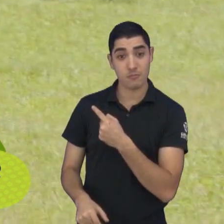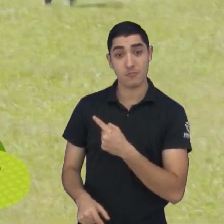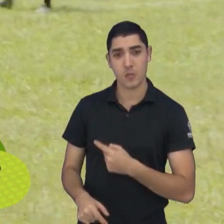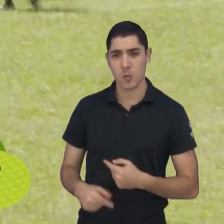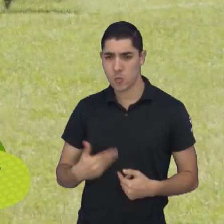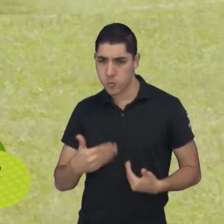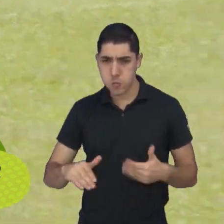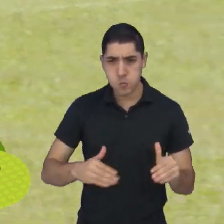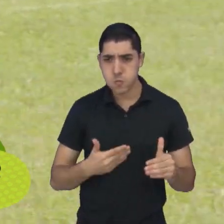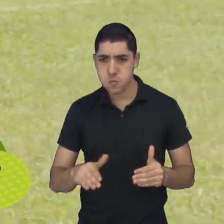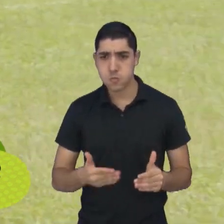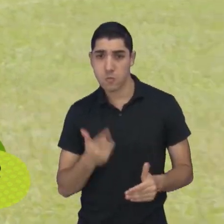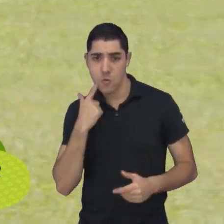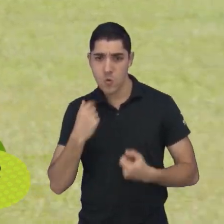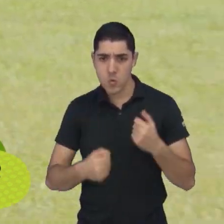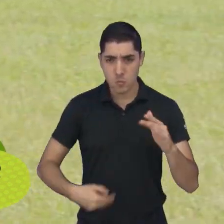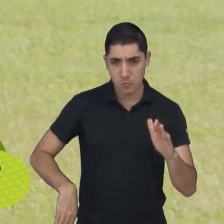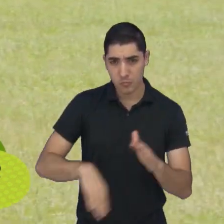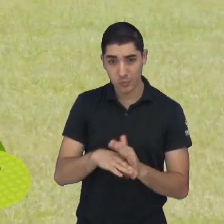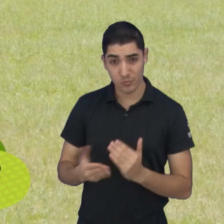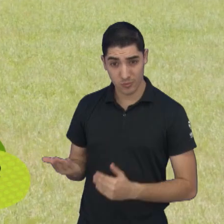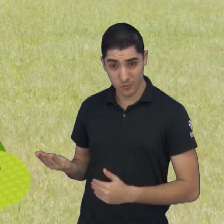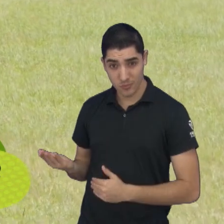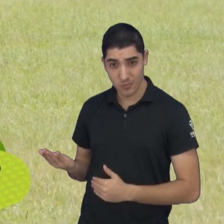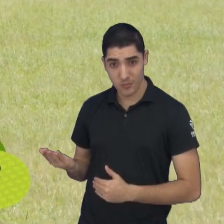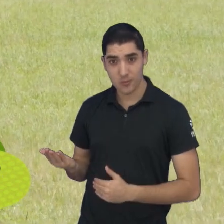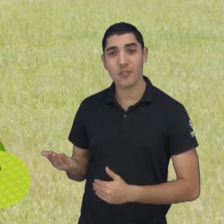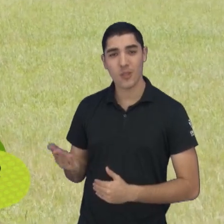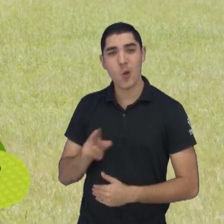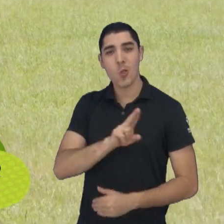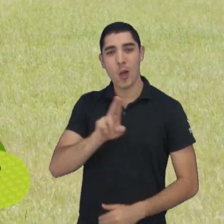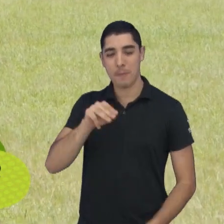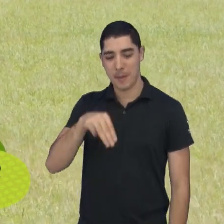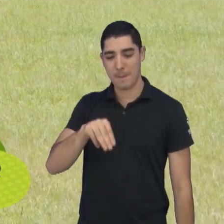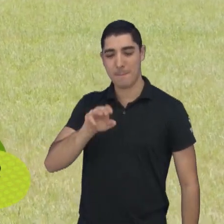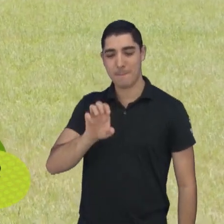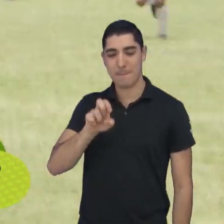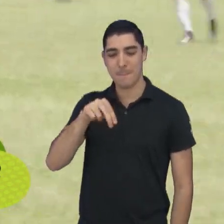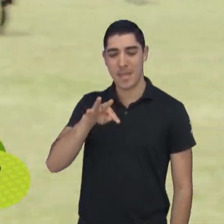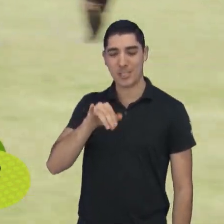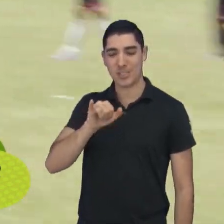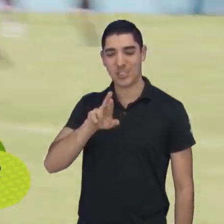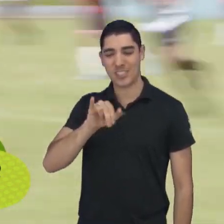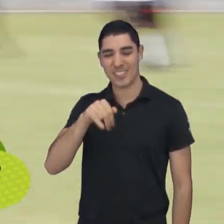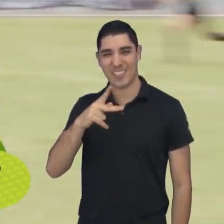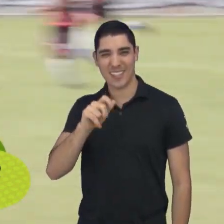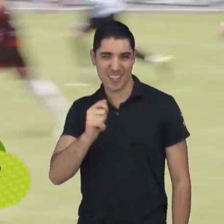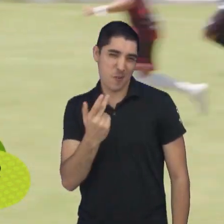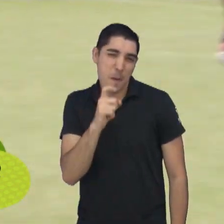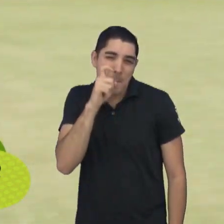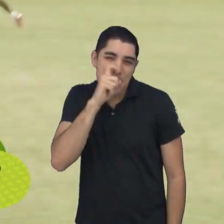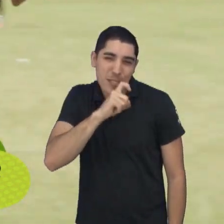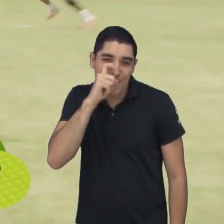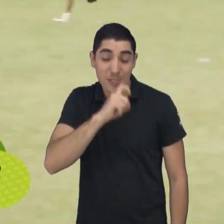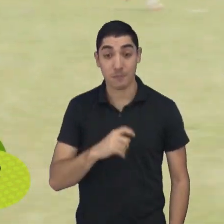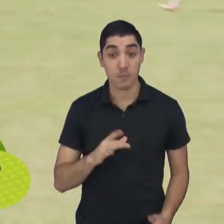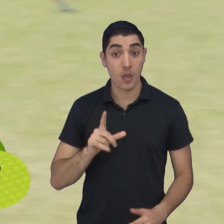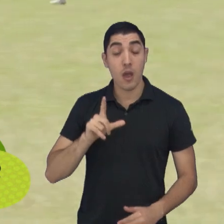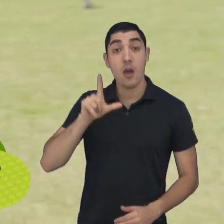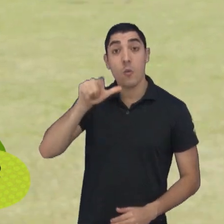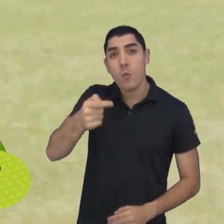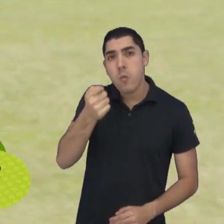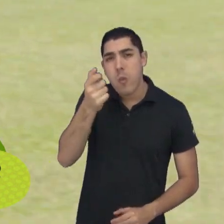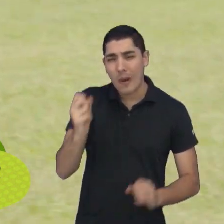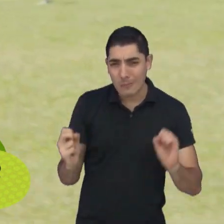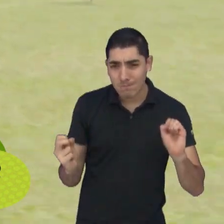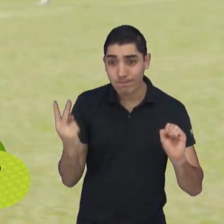Bandeirantes nesse chute do Mentirinha. Sim, Mentirinha, que foi para fora. Aos 20, o Bandeirantes quase ampliou